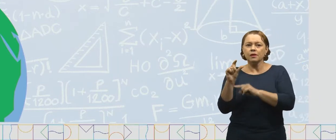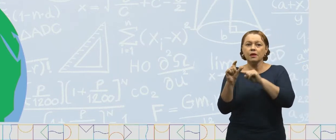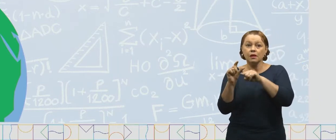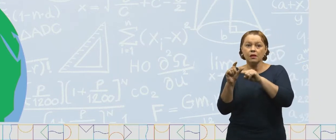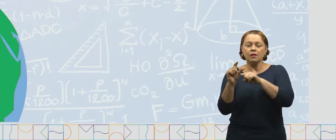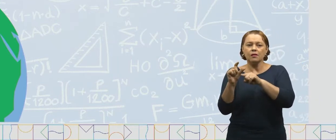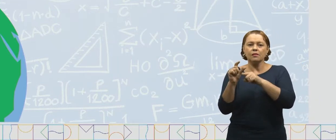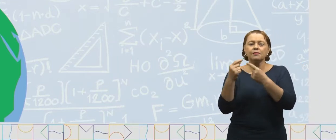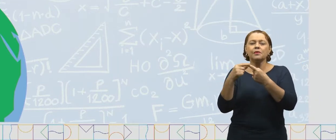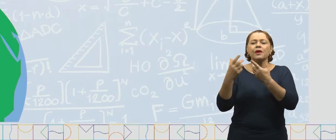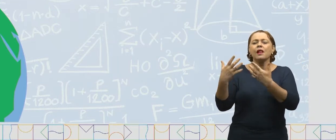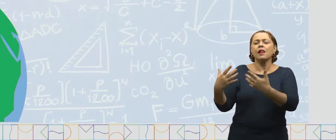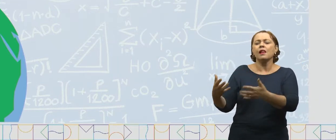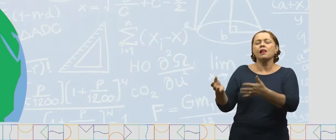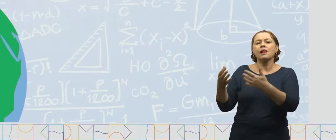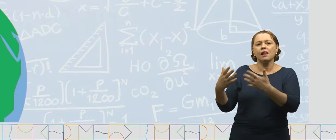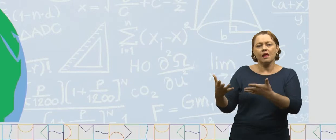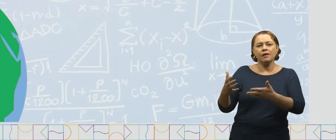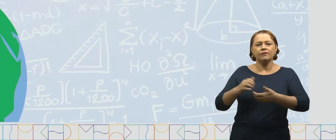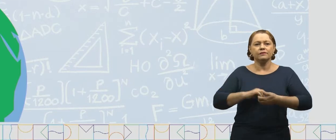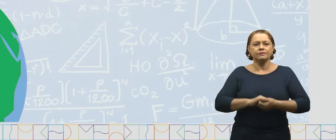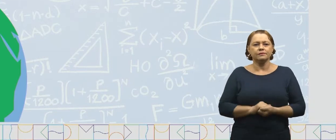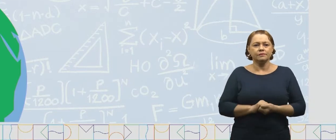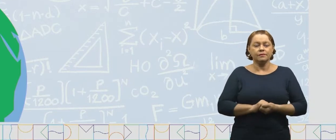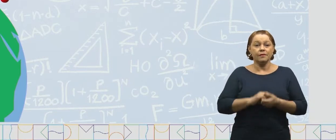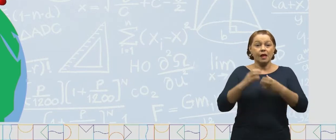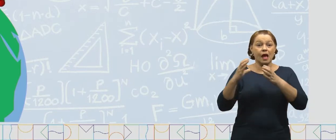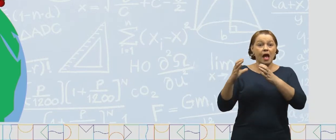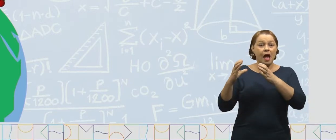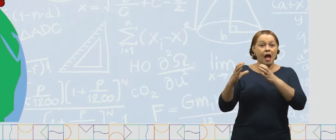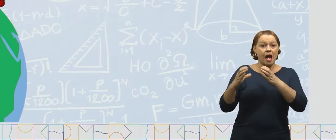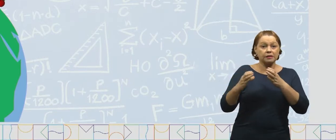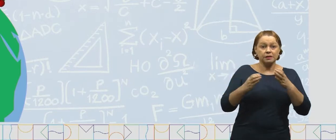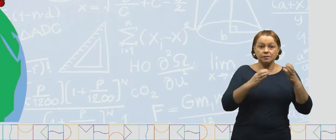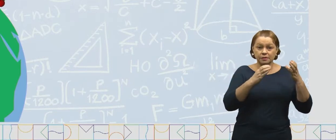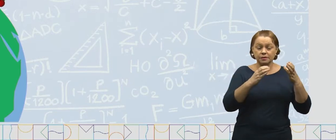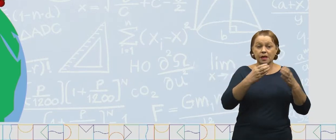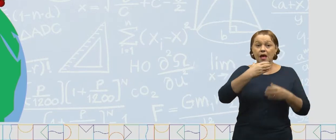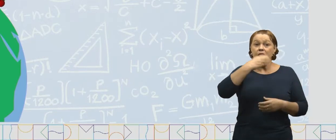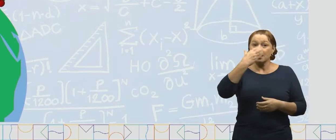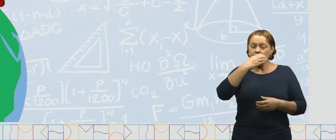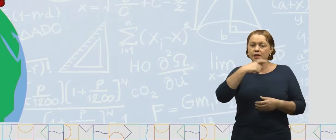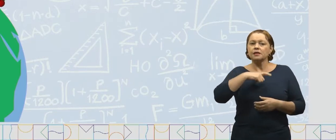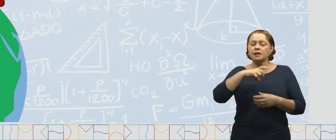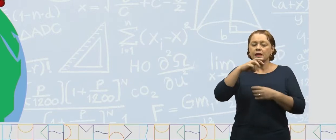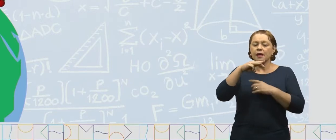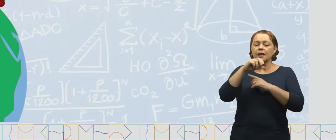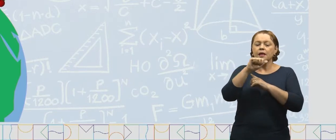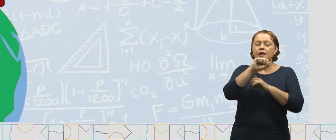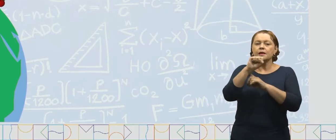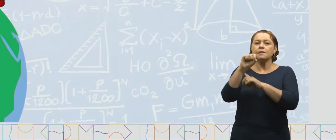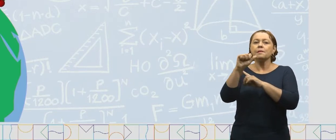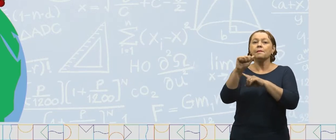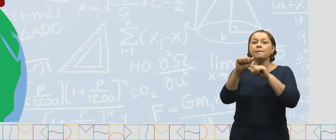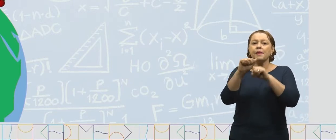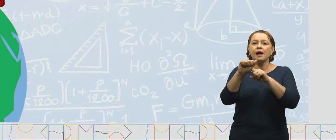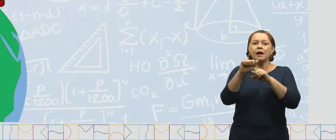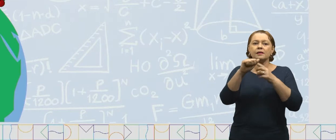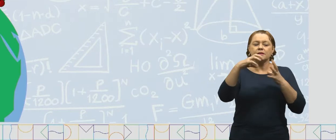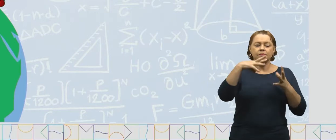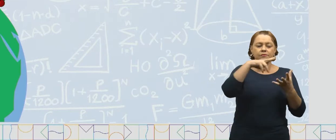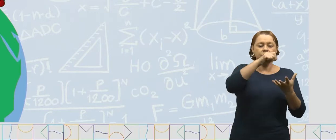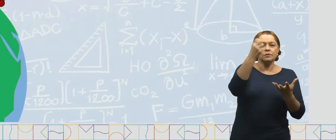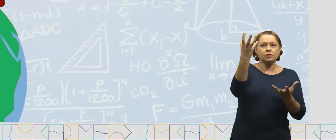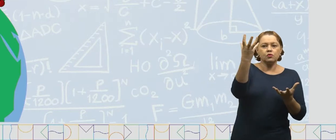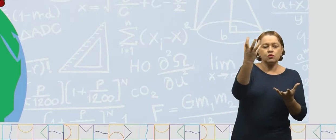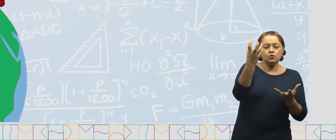menos massa. A maçã e a melancia, que têm massa, são atraídas por essa força